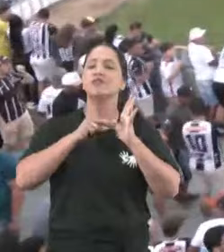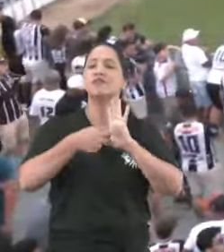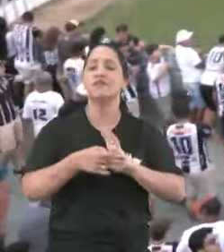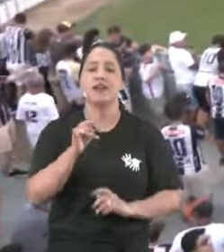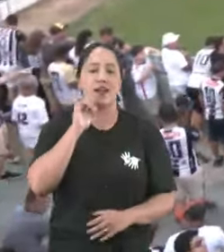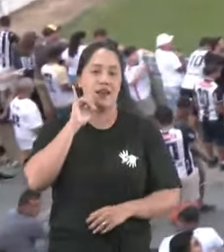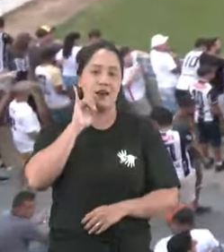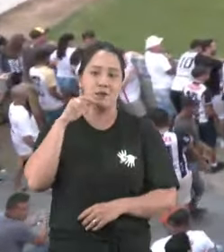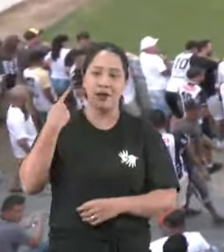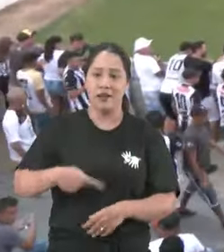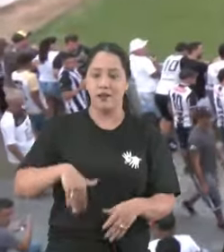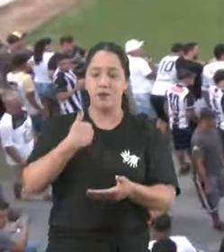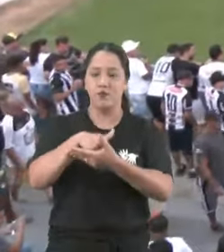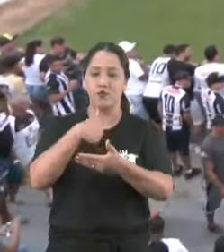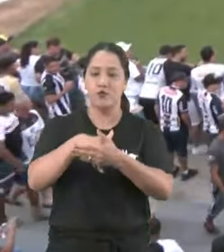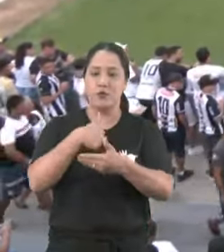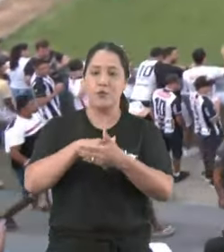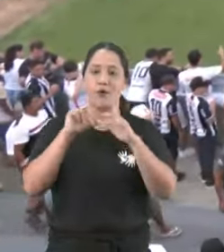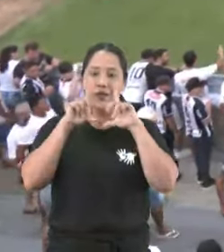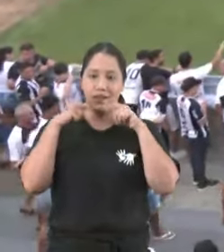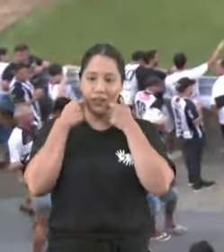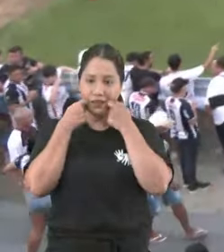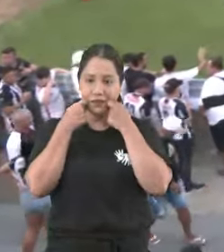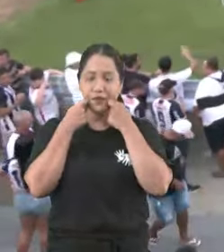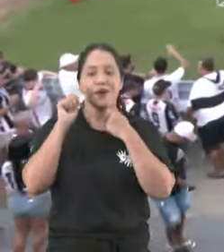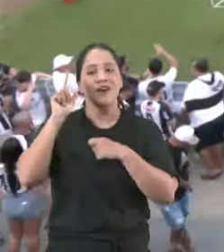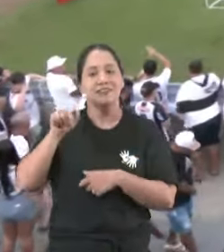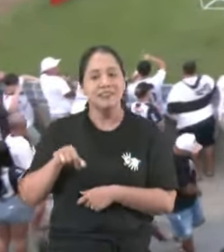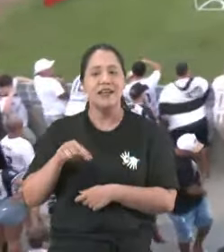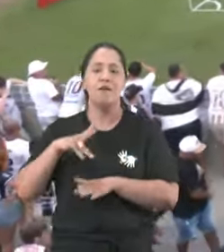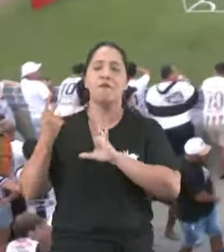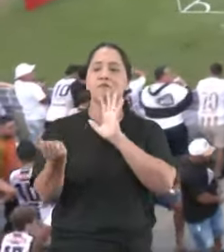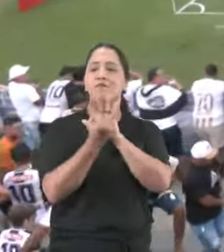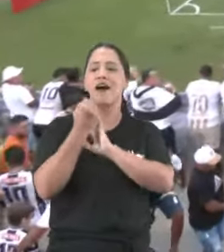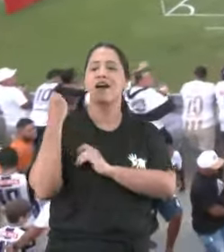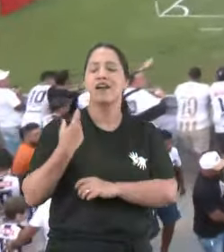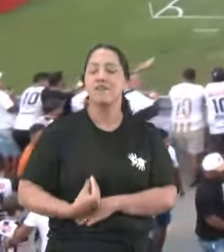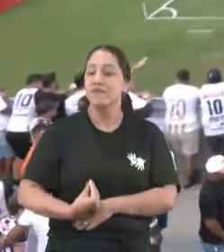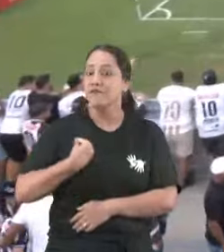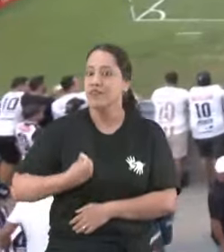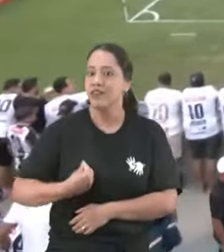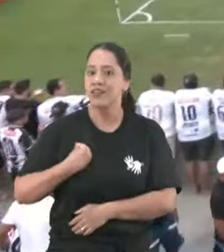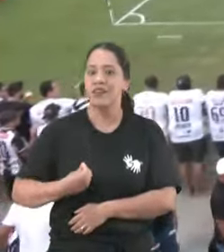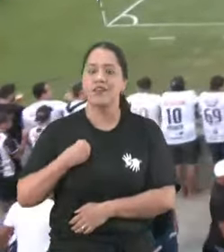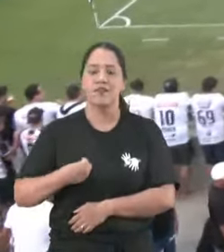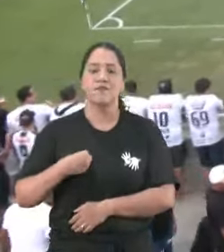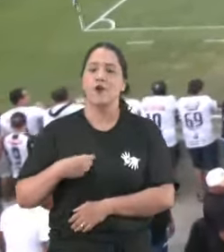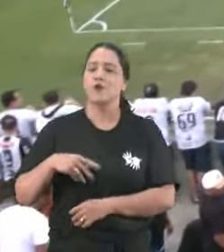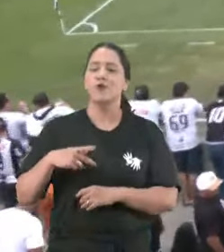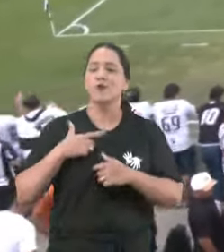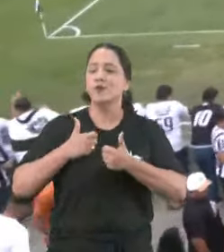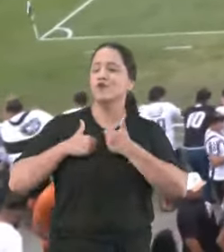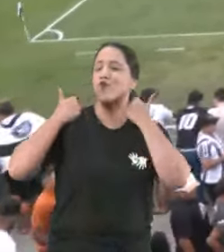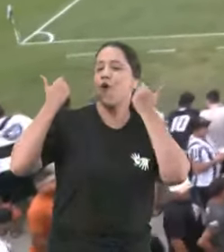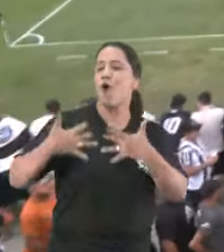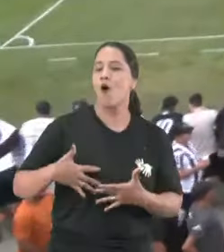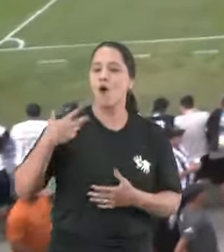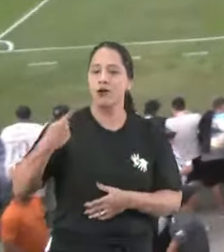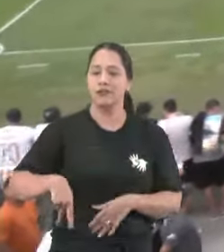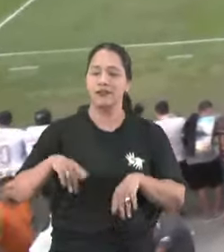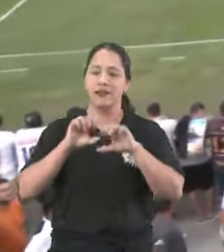para o futebol de Alagoas. É um arquivo vivo do que se conta nesse Coraci, do que se conta